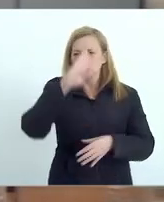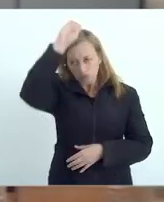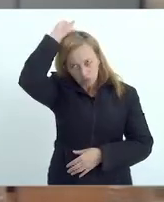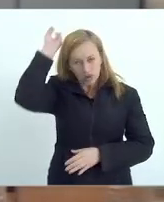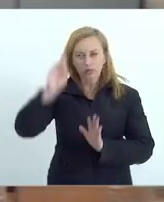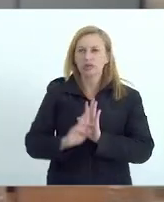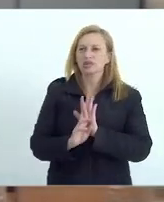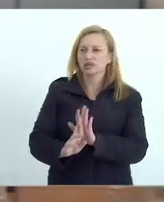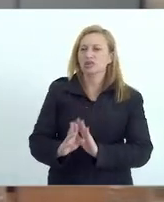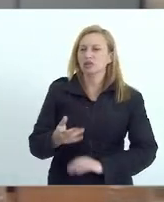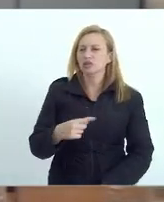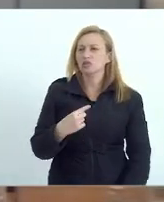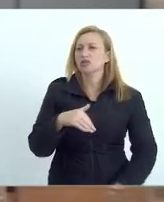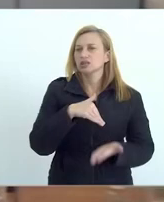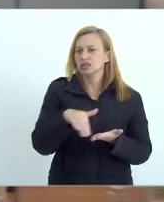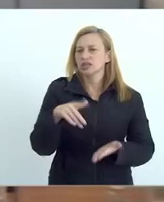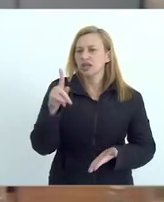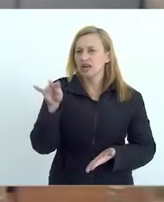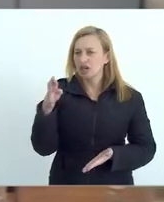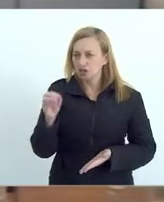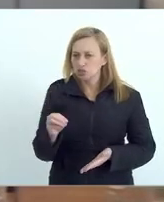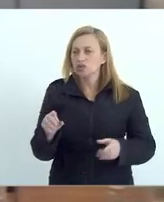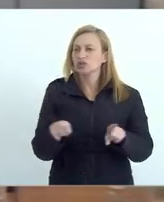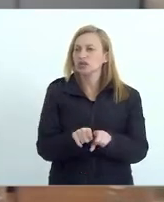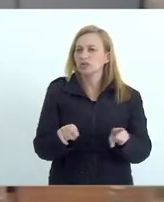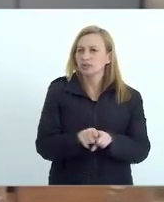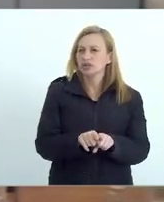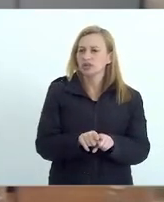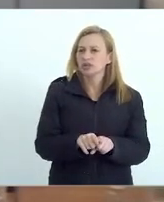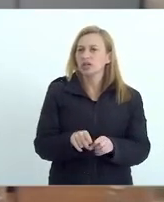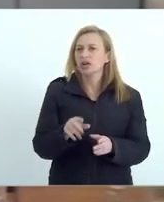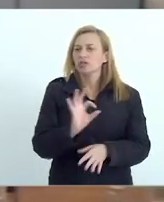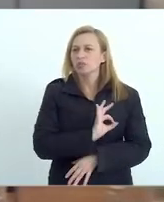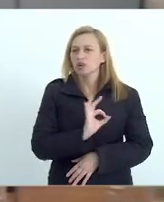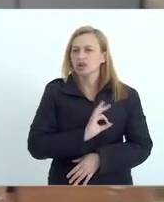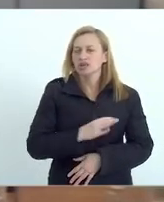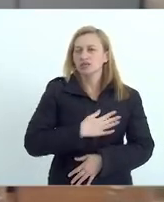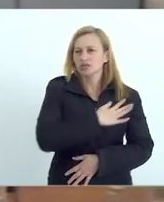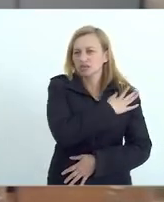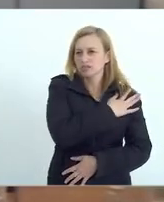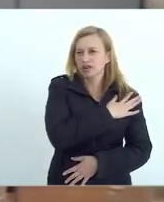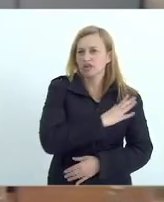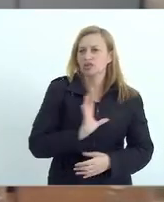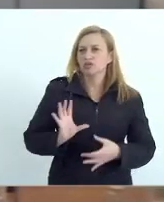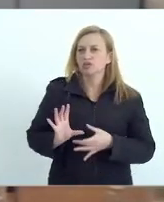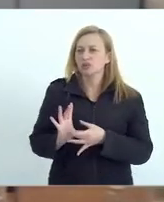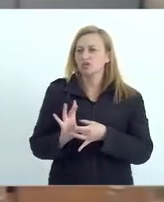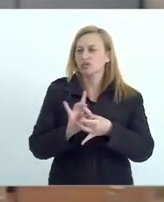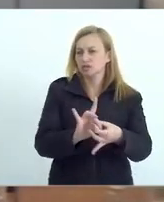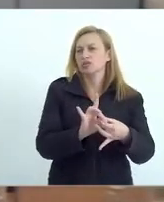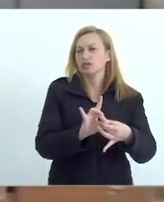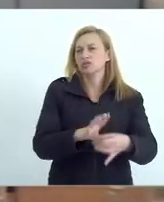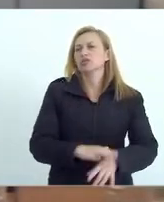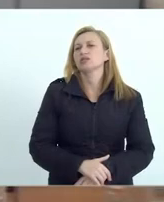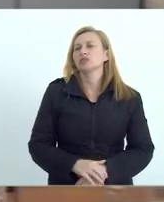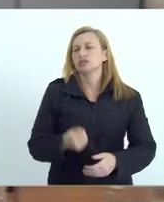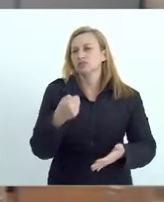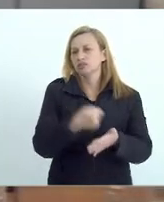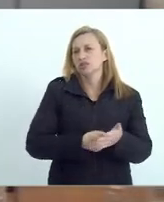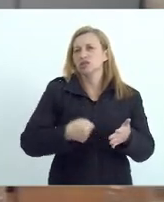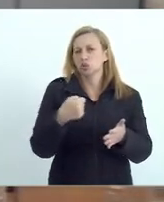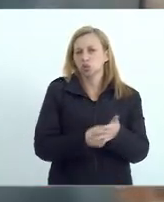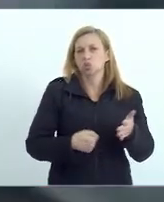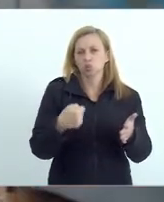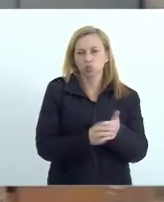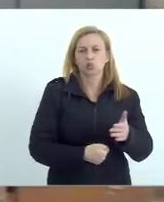representada aqui pelo nosso secretário Leandro Monteiro E quanto a polícia militar elas estão irmanadas emanados nessa